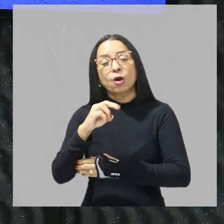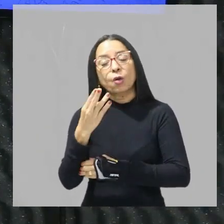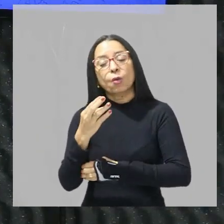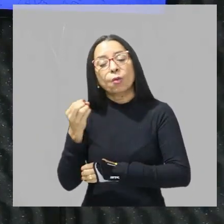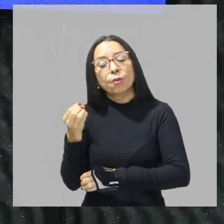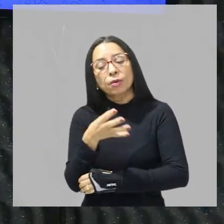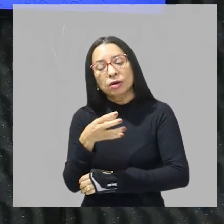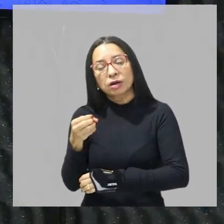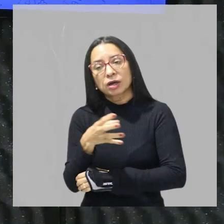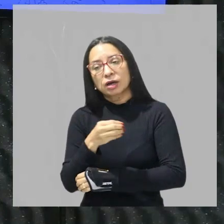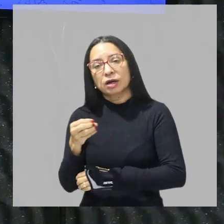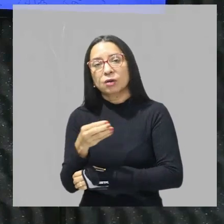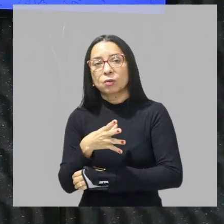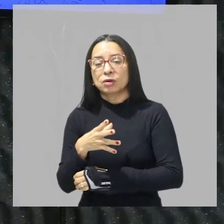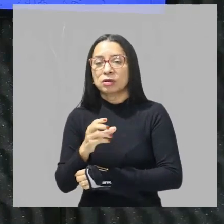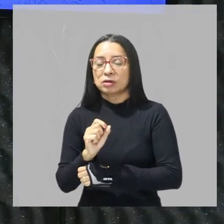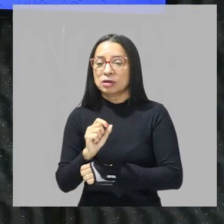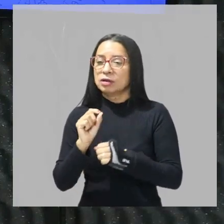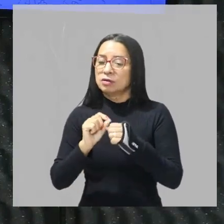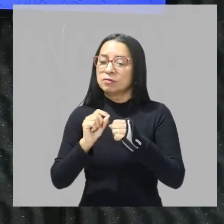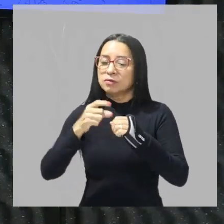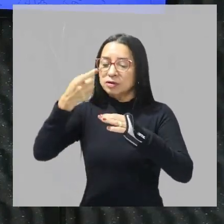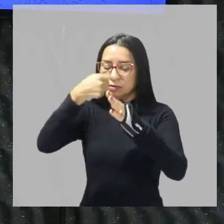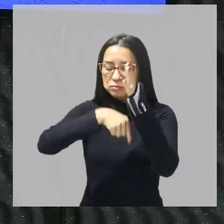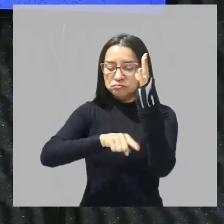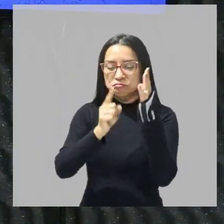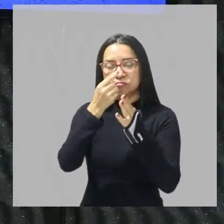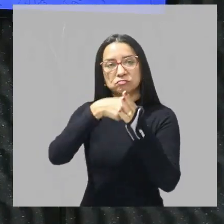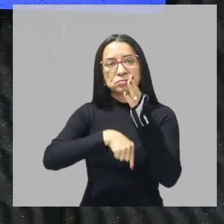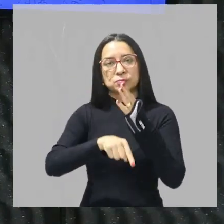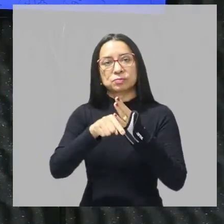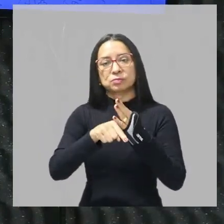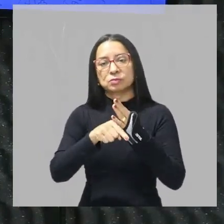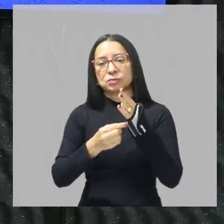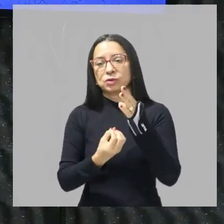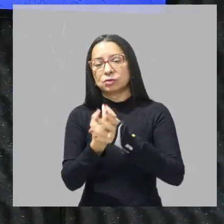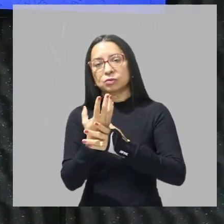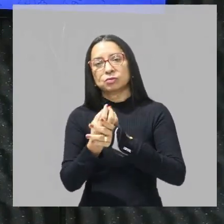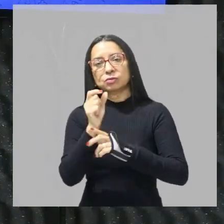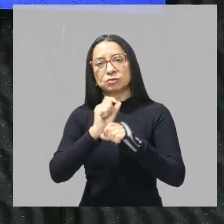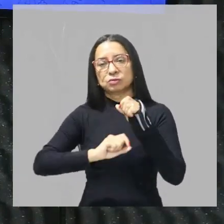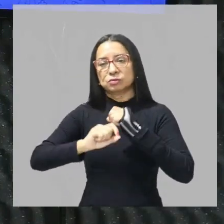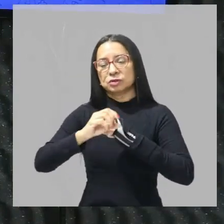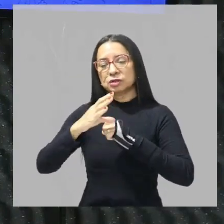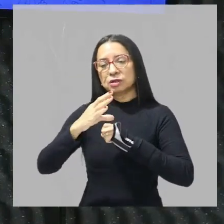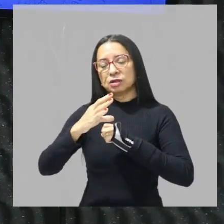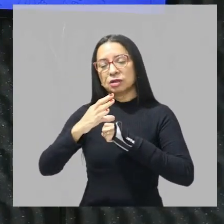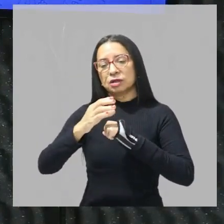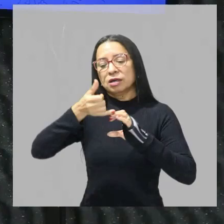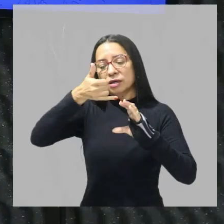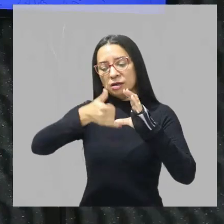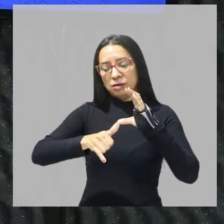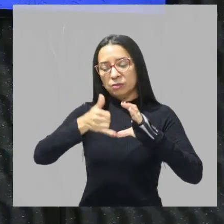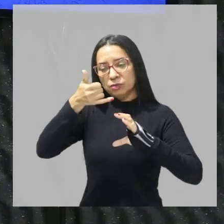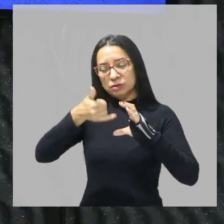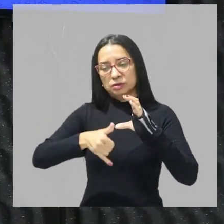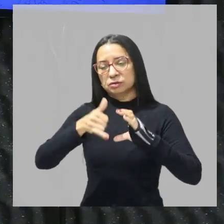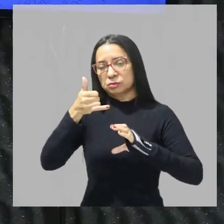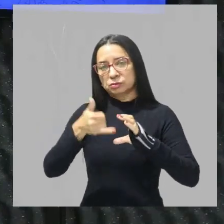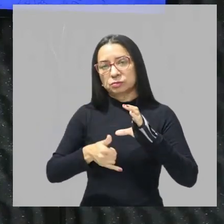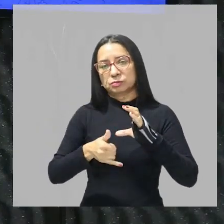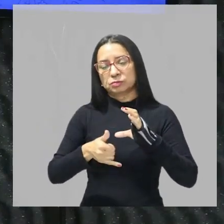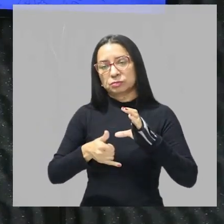um fitoplâncton, ele faz fotossíntese, ele produz ali, pessoal, vai produzir carboidrato, matéria orgânica.